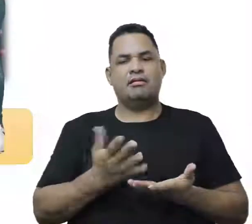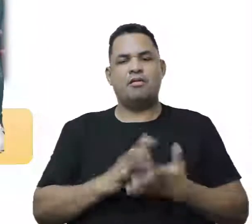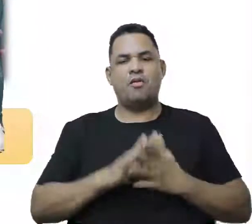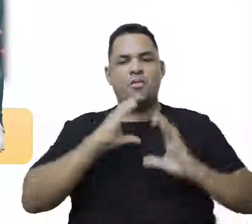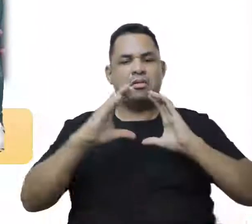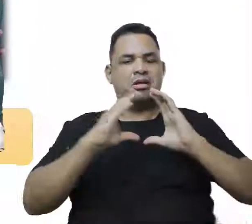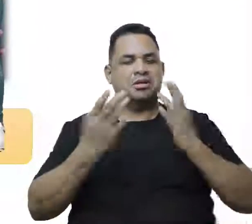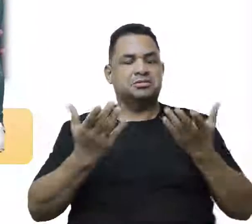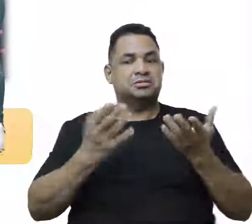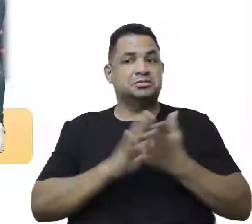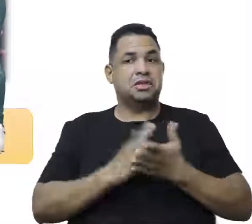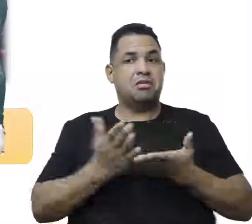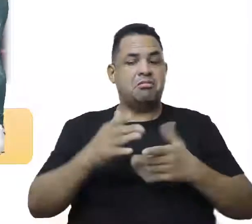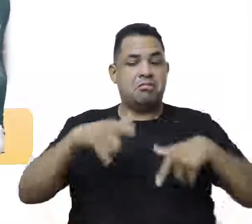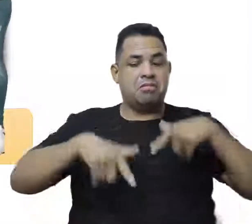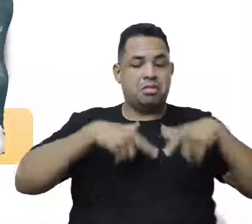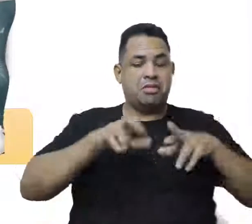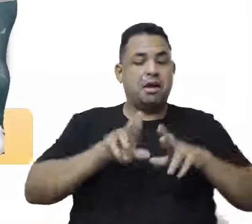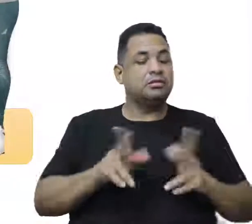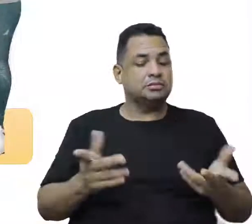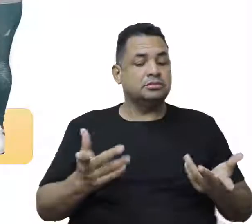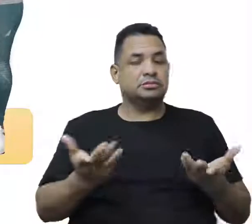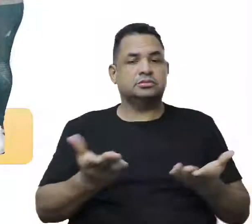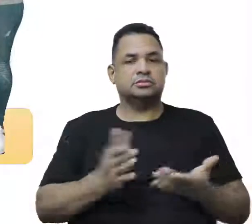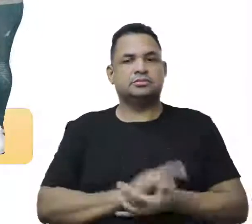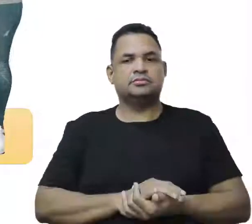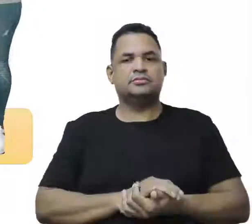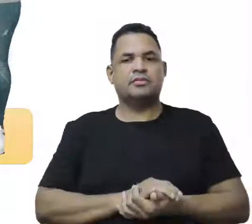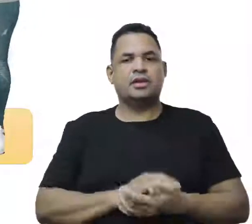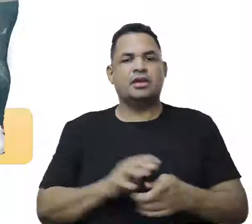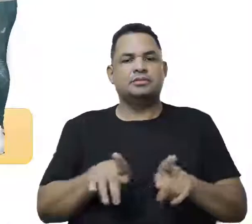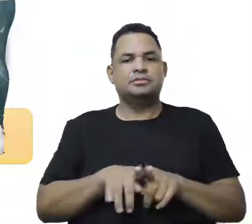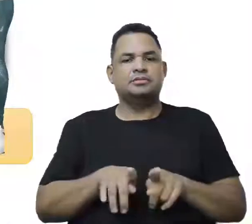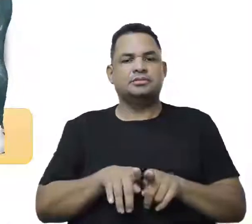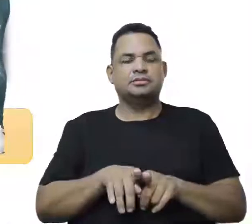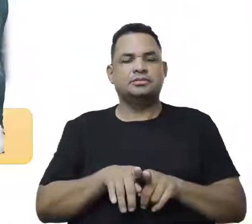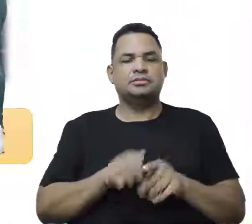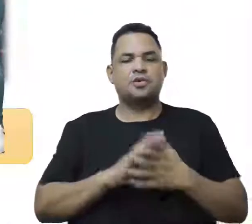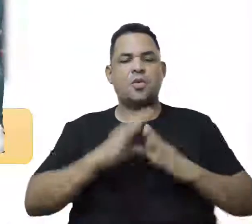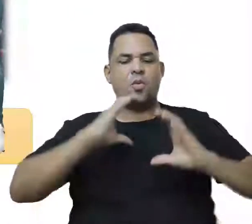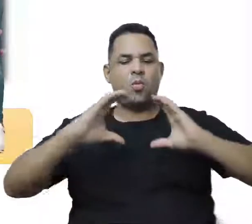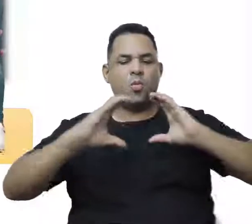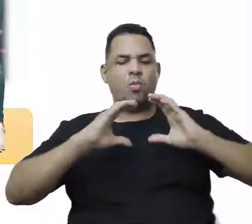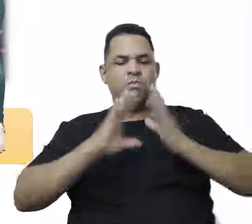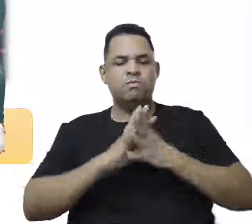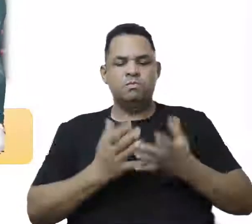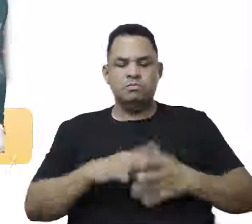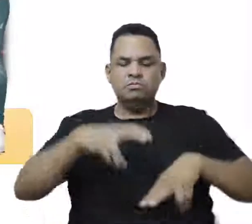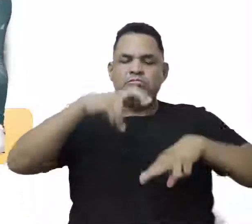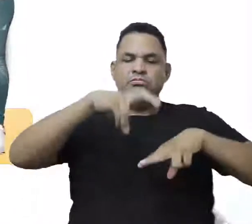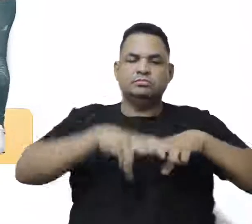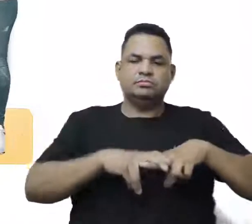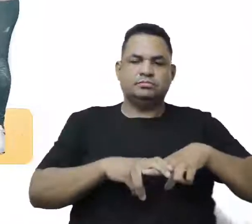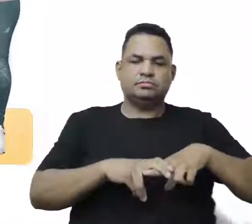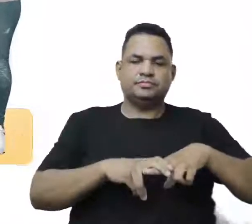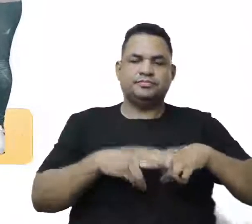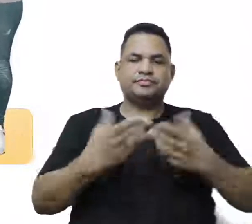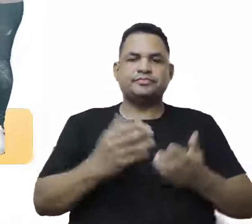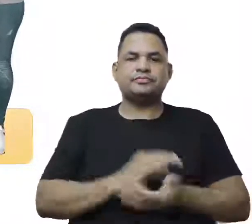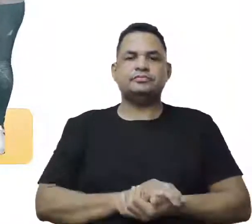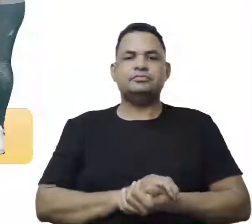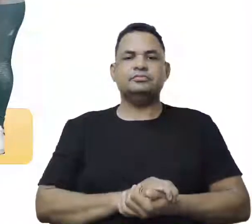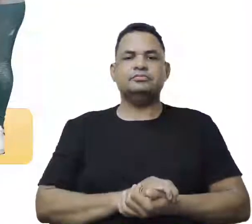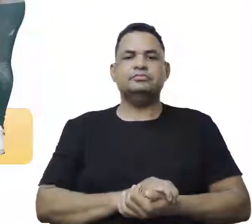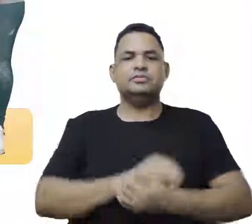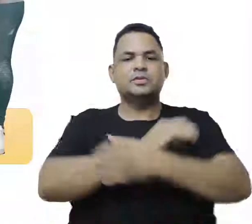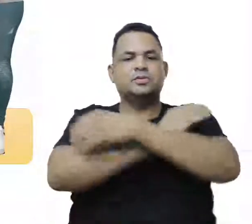trabalho. O corpo comunica pela forma como você também se comporta, como você senta, como você fica na postura,